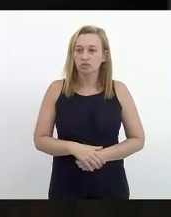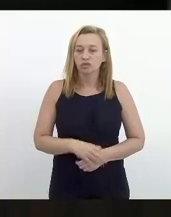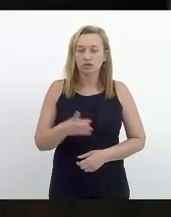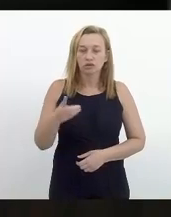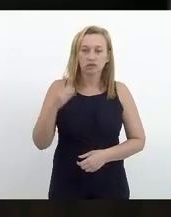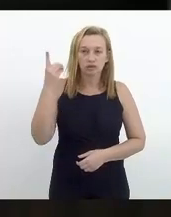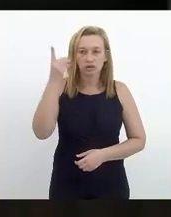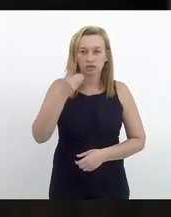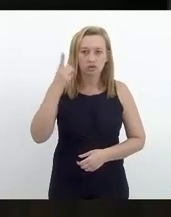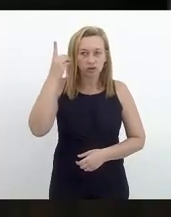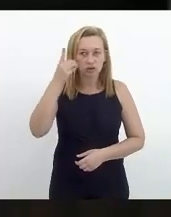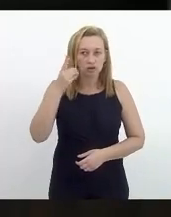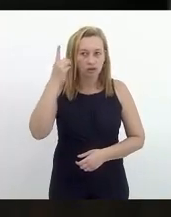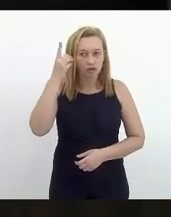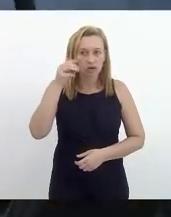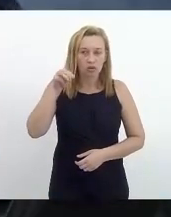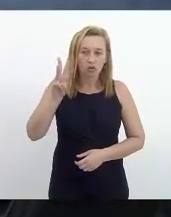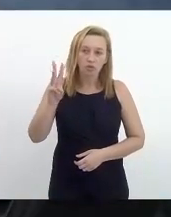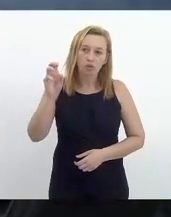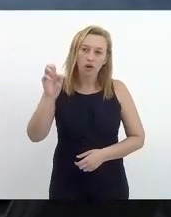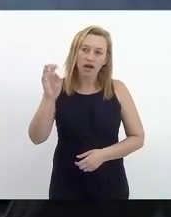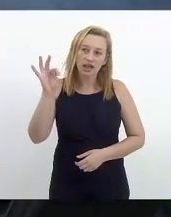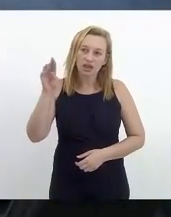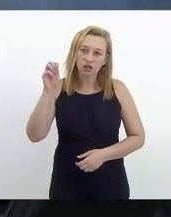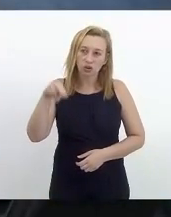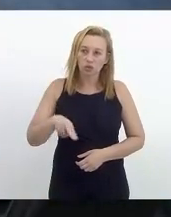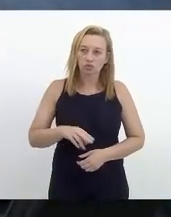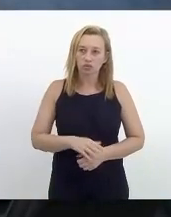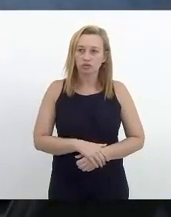Deputado Wellington José.